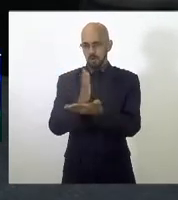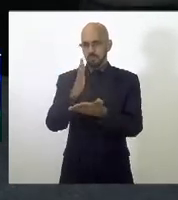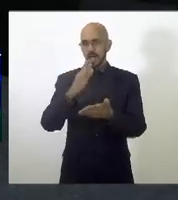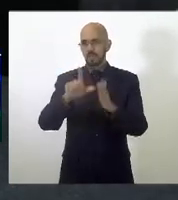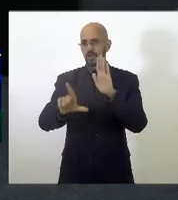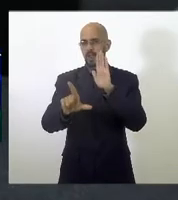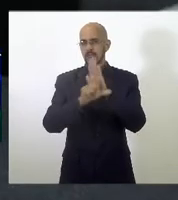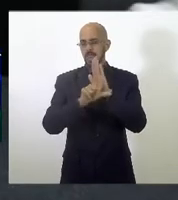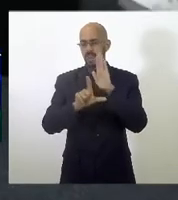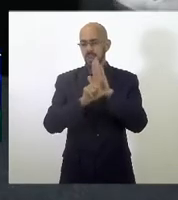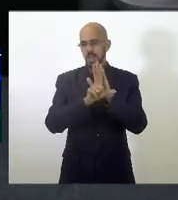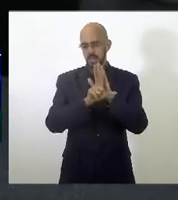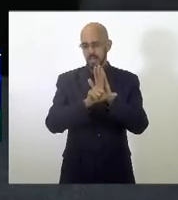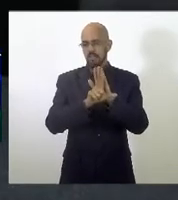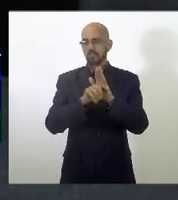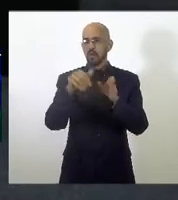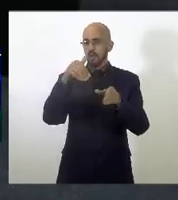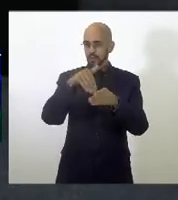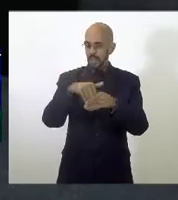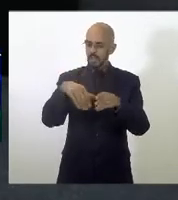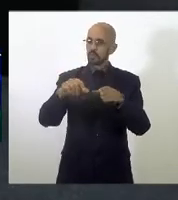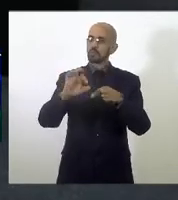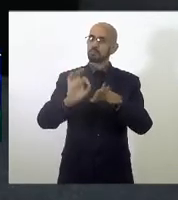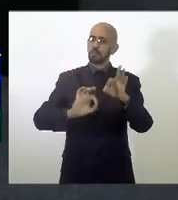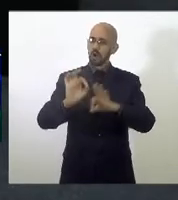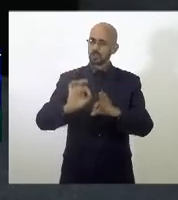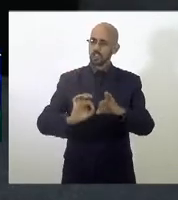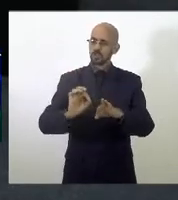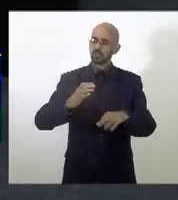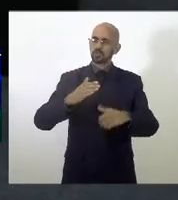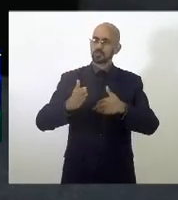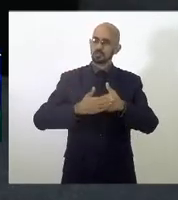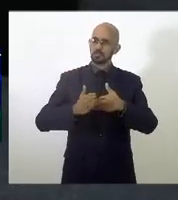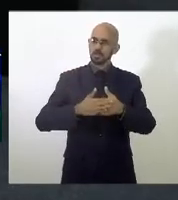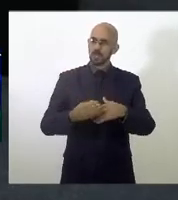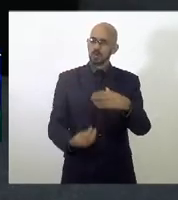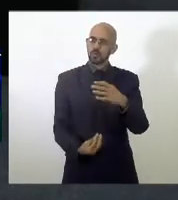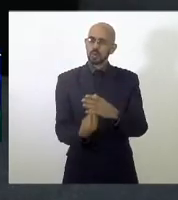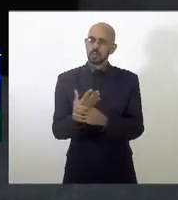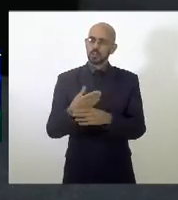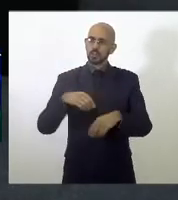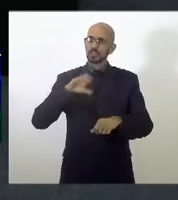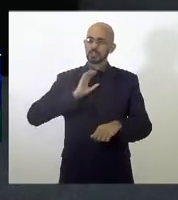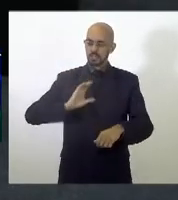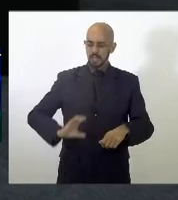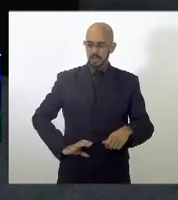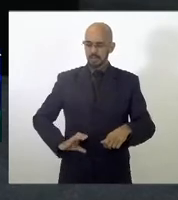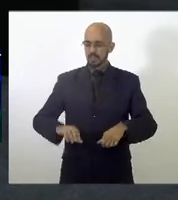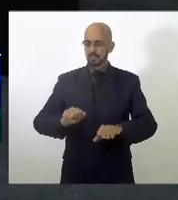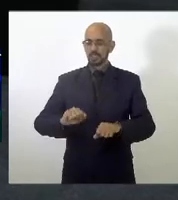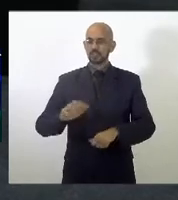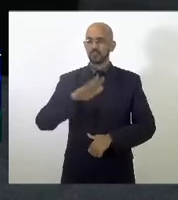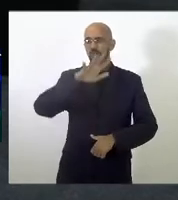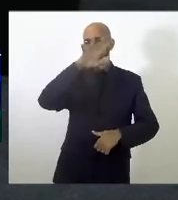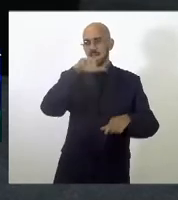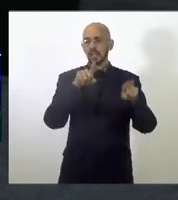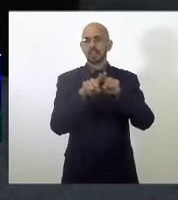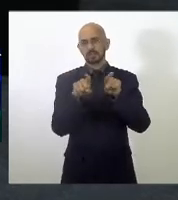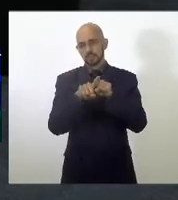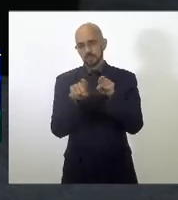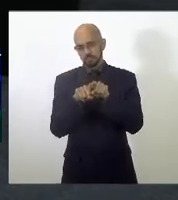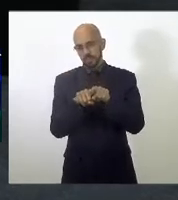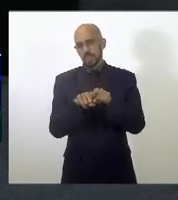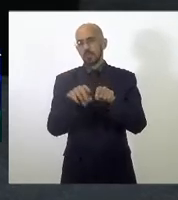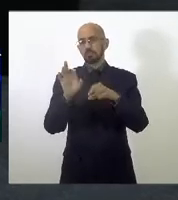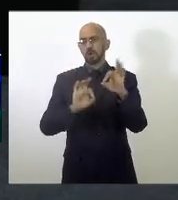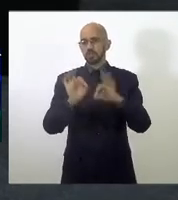foi um projeto também relacionado a essa agenda de desenvolvimento, cidadania e direitos em território de favela. Um projeto pelo